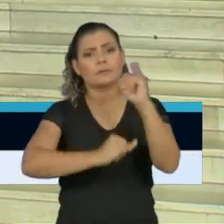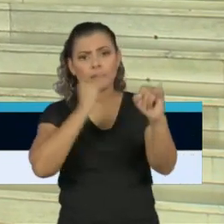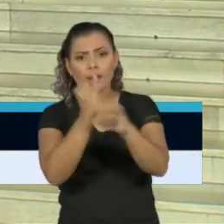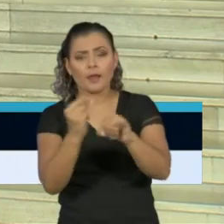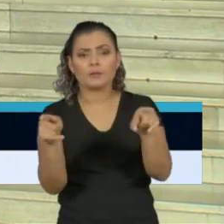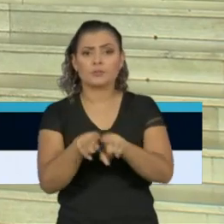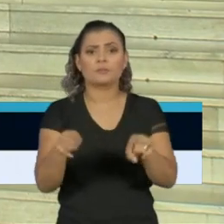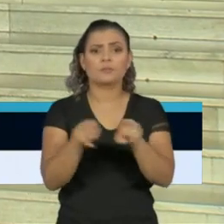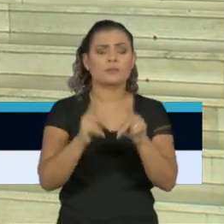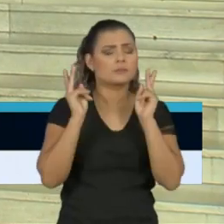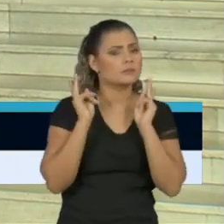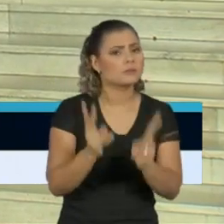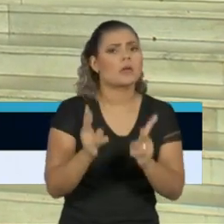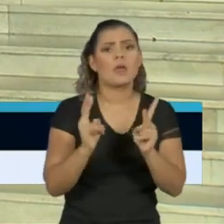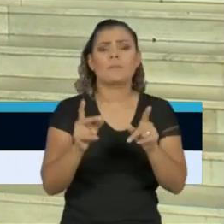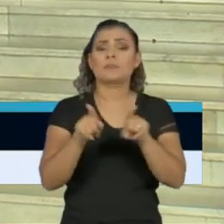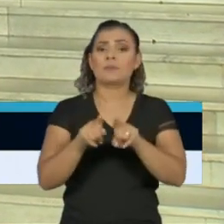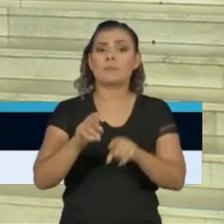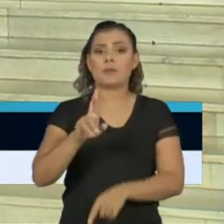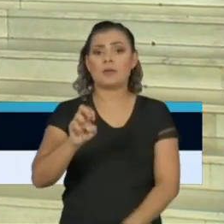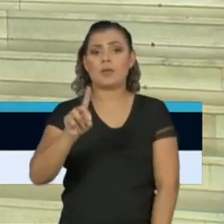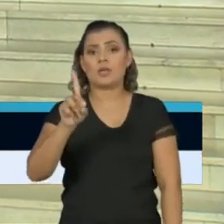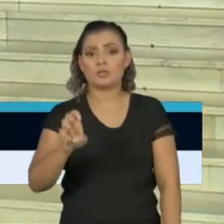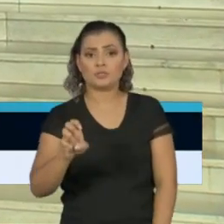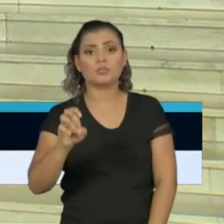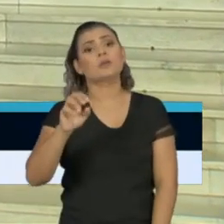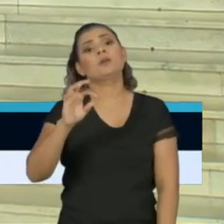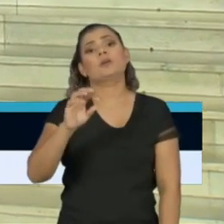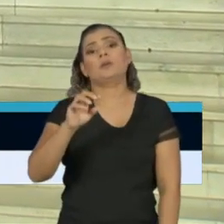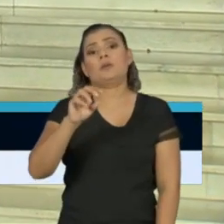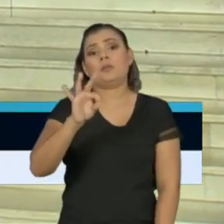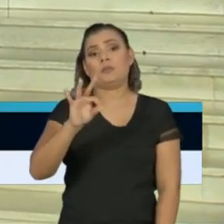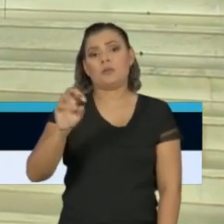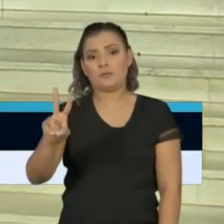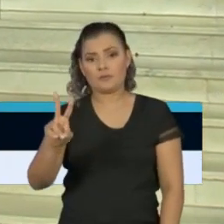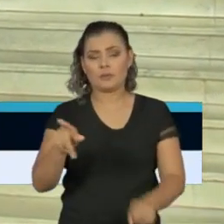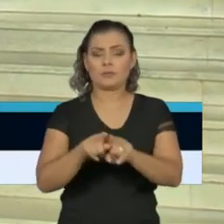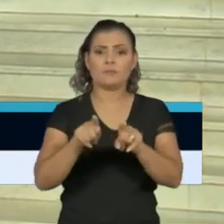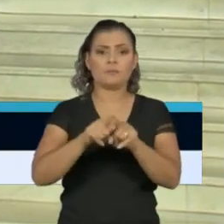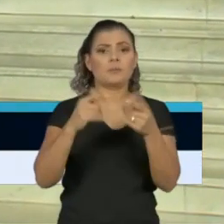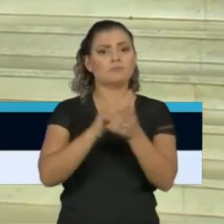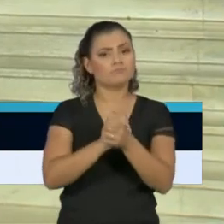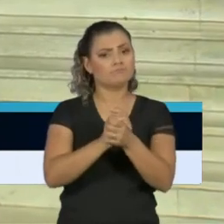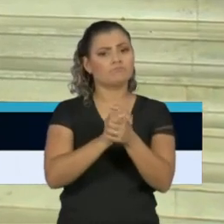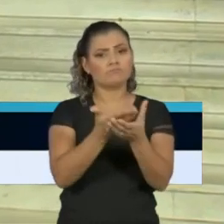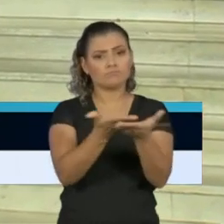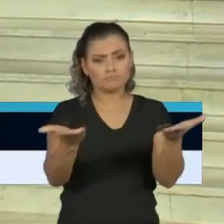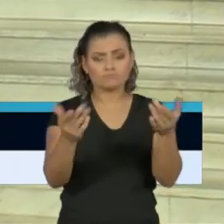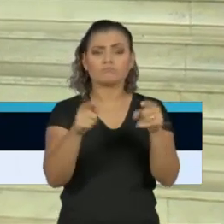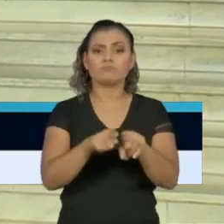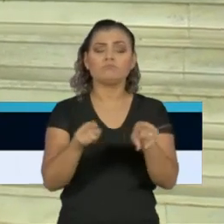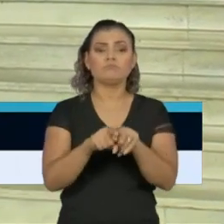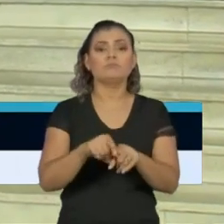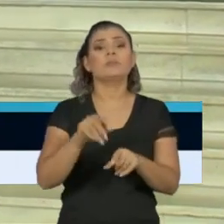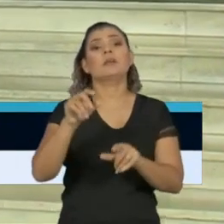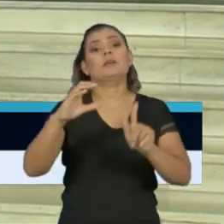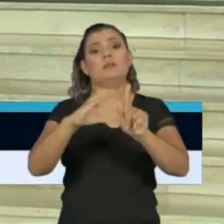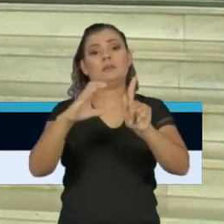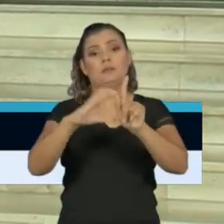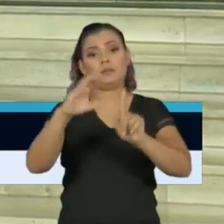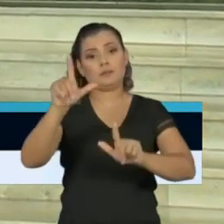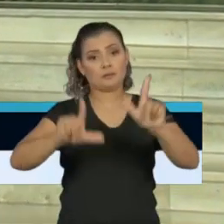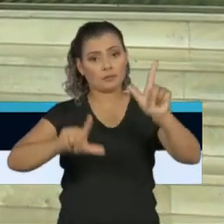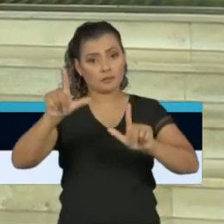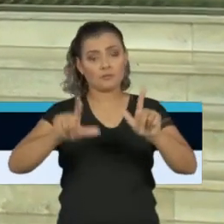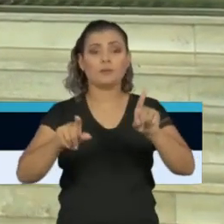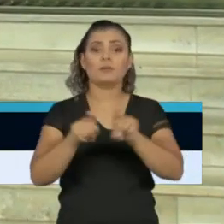mesmo em relação à Rede TV, ainda que não todos os dias, mas também merece o registro, e igualmente a TV Gazeta. A